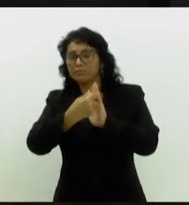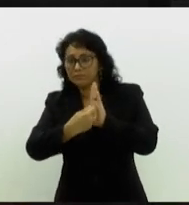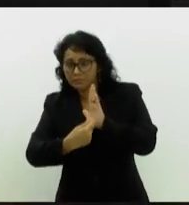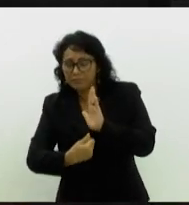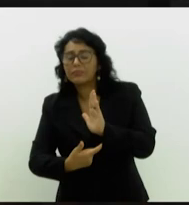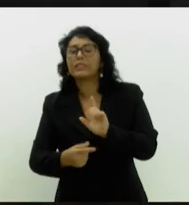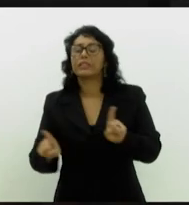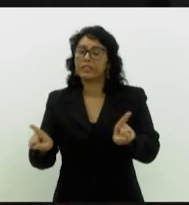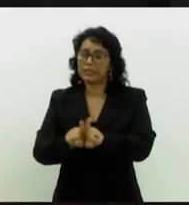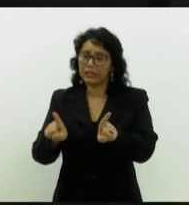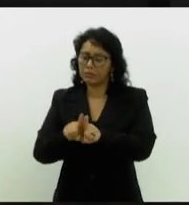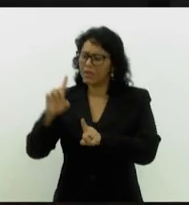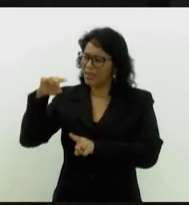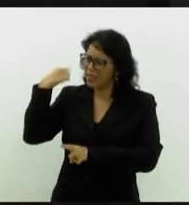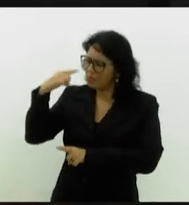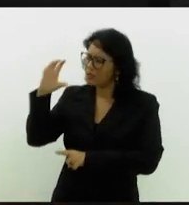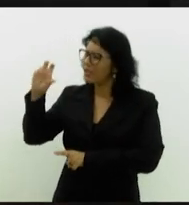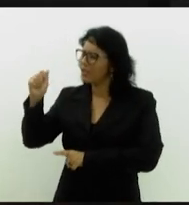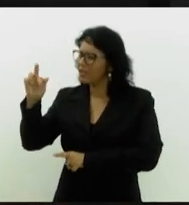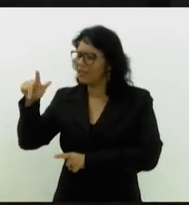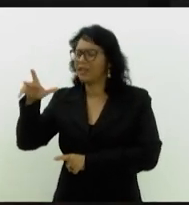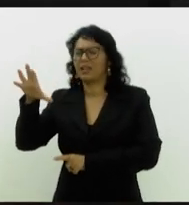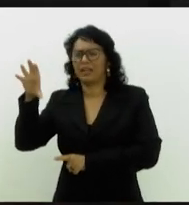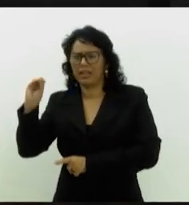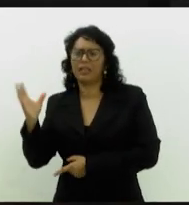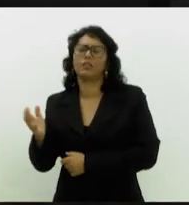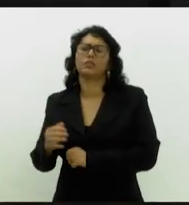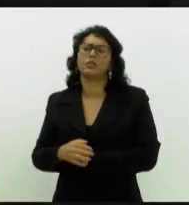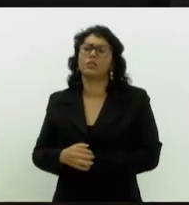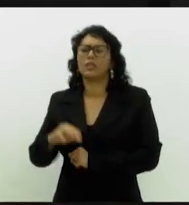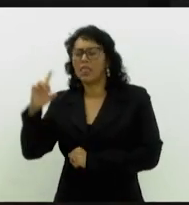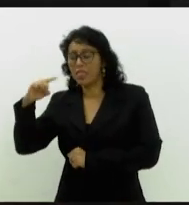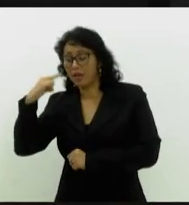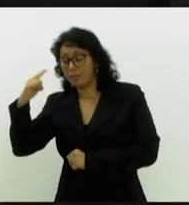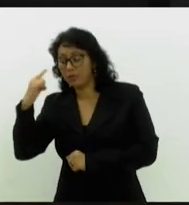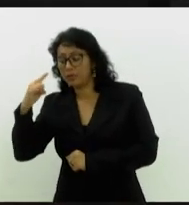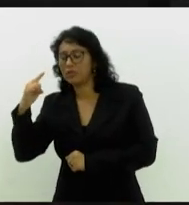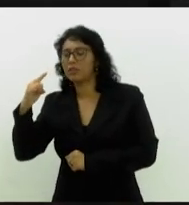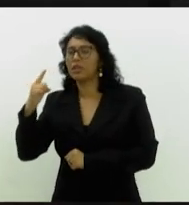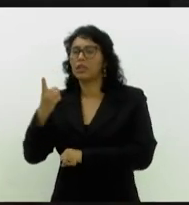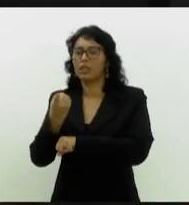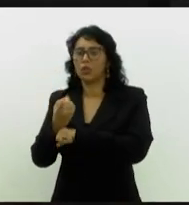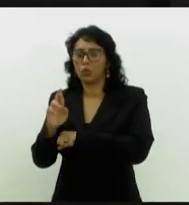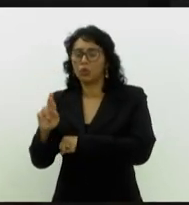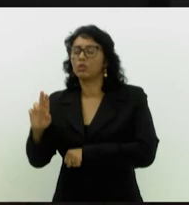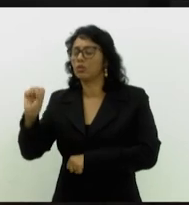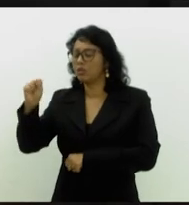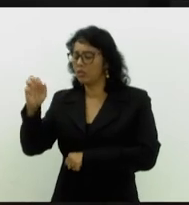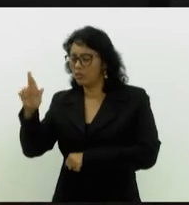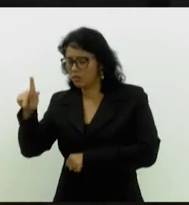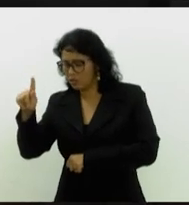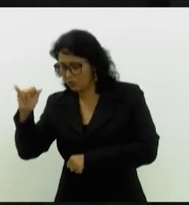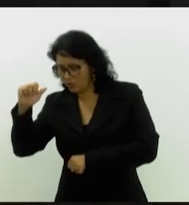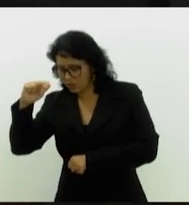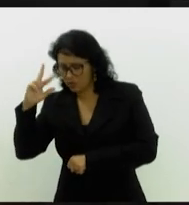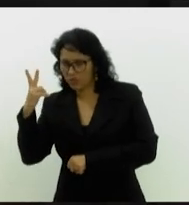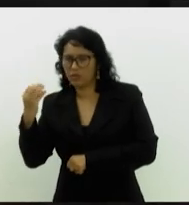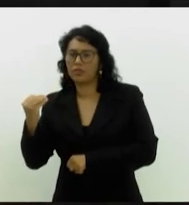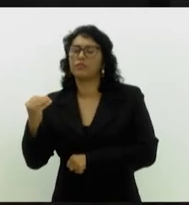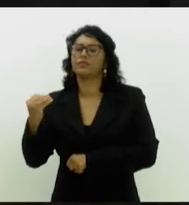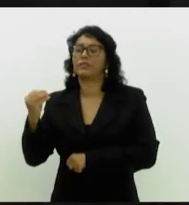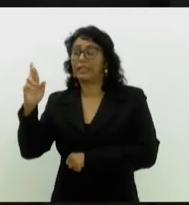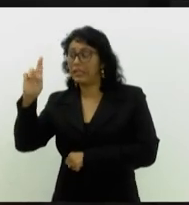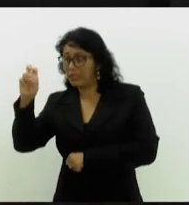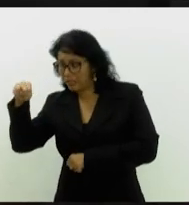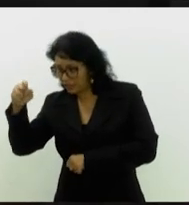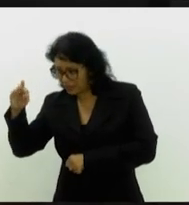Correia deputado Carlos Macedo Deputado Dr Serginho Deputado Renato